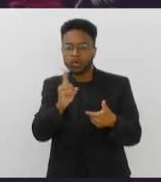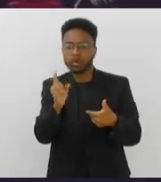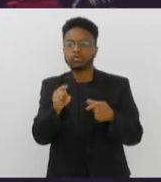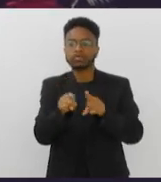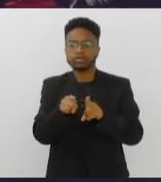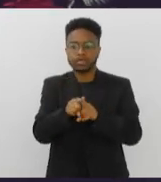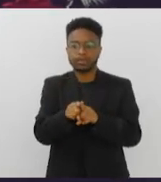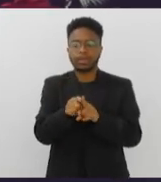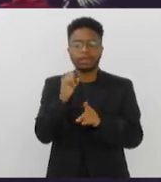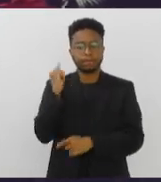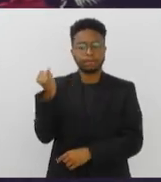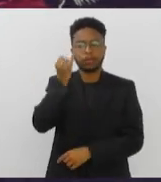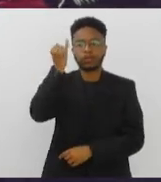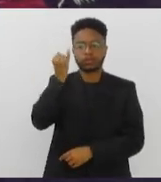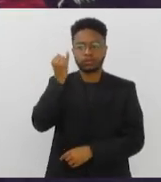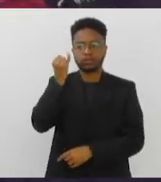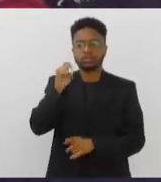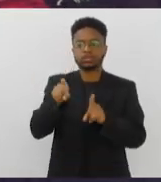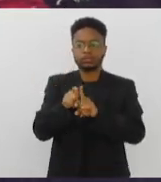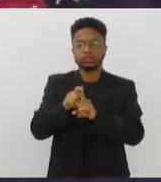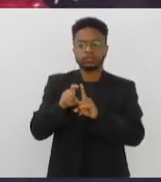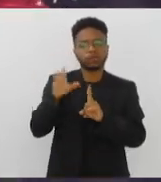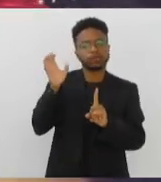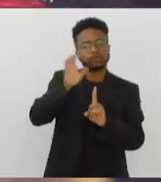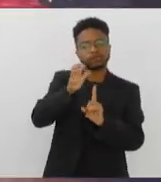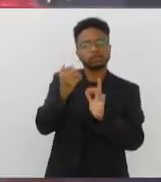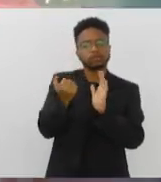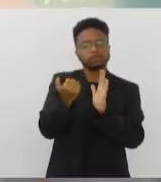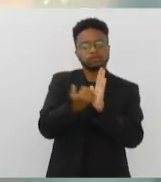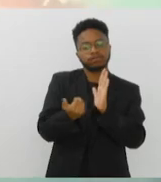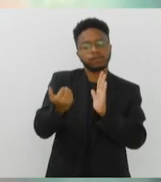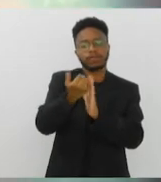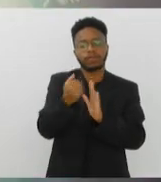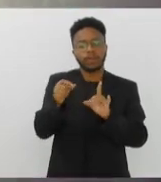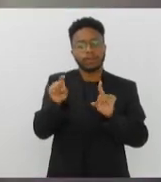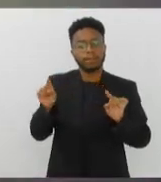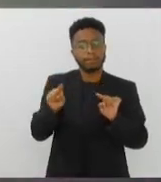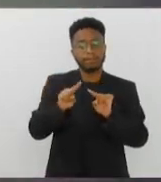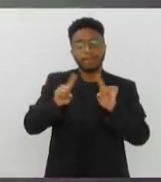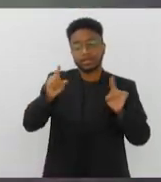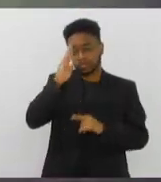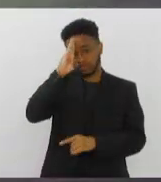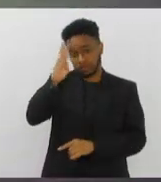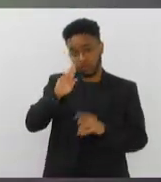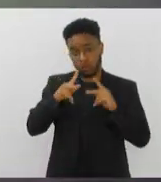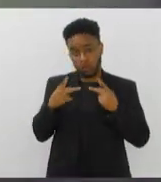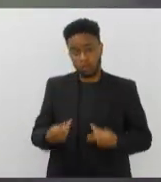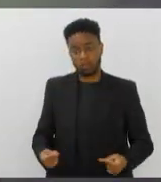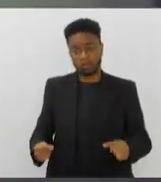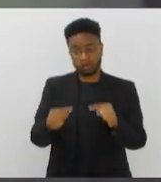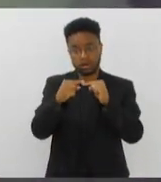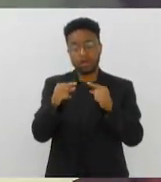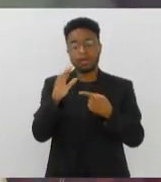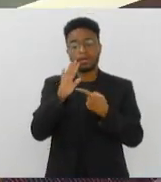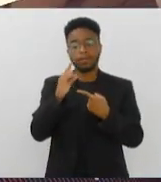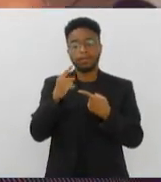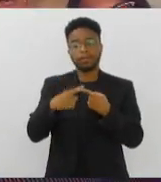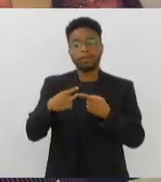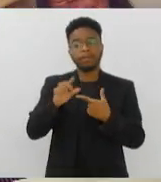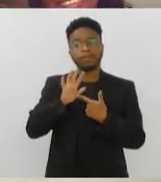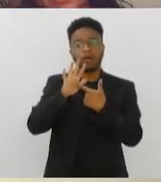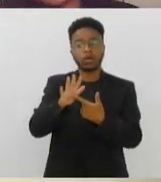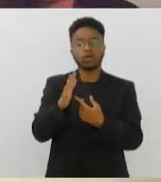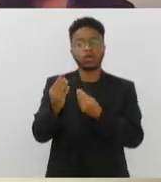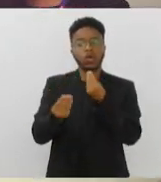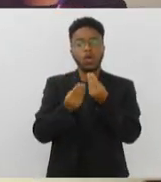também relevante, impactante e, sobretudo, humano. Eles representam o espírito do mandato, um espírito